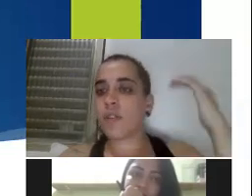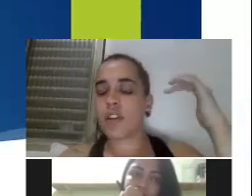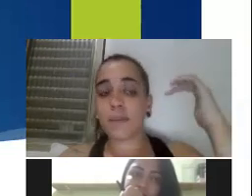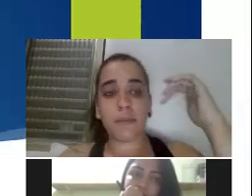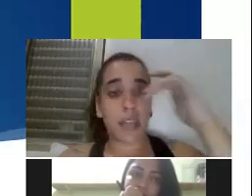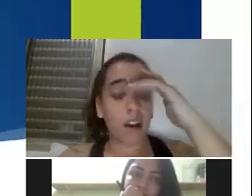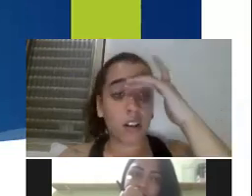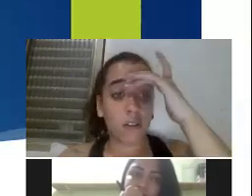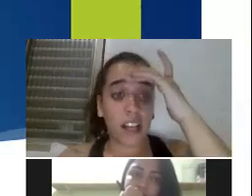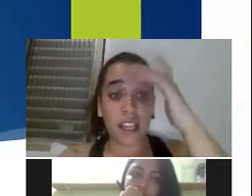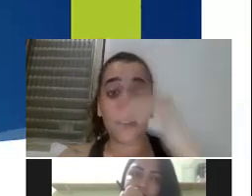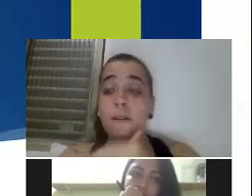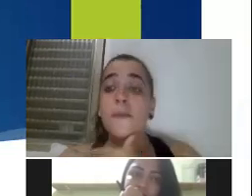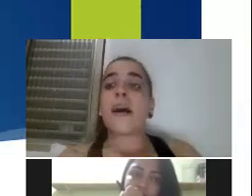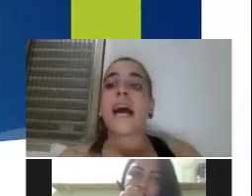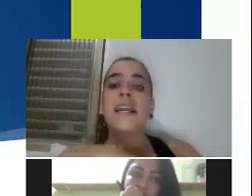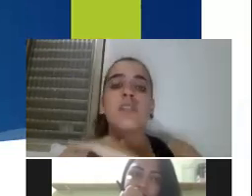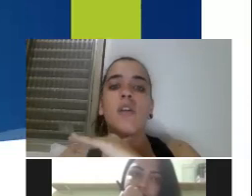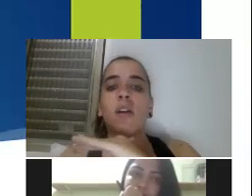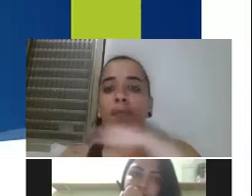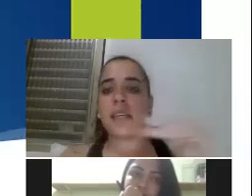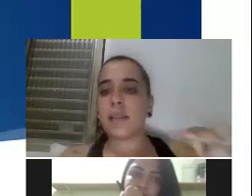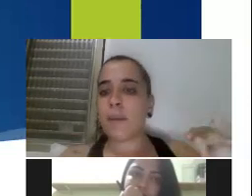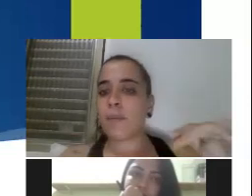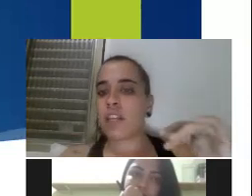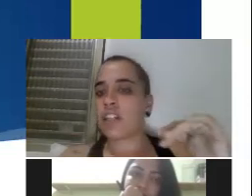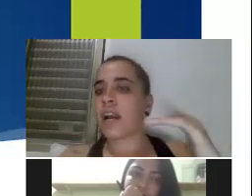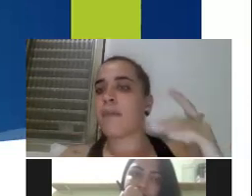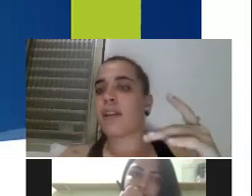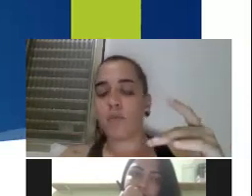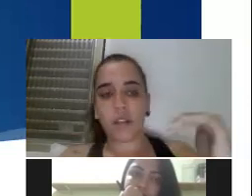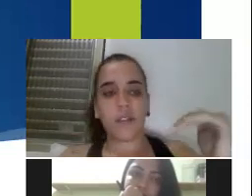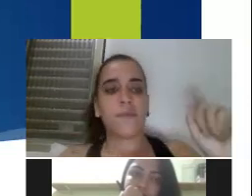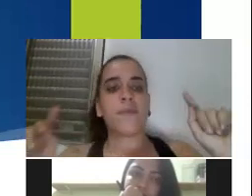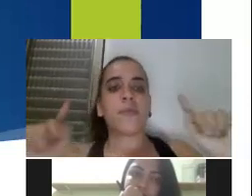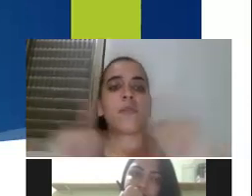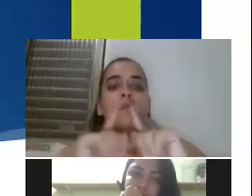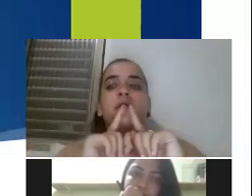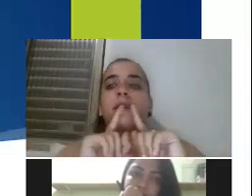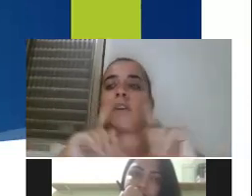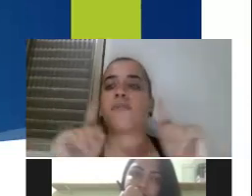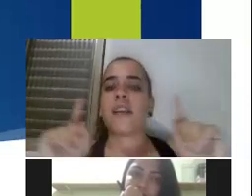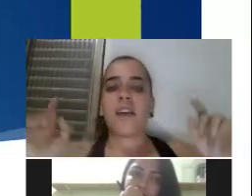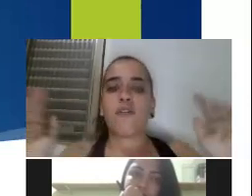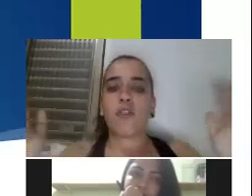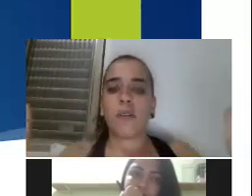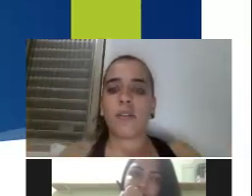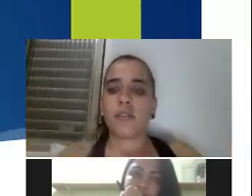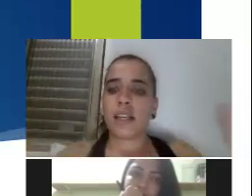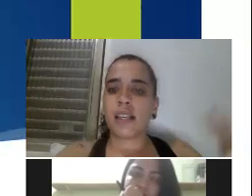compactação, foi nossa primeira aula que eu falei. Aí eles colocam brita para proteger a armadura. Depois faz